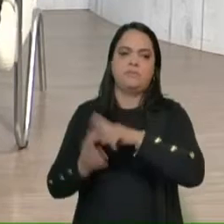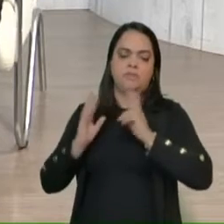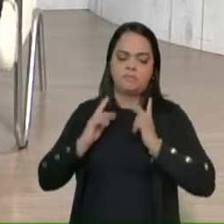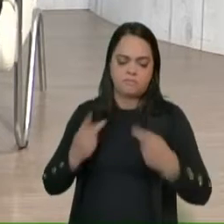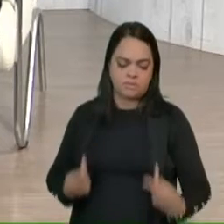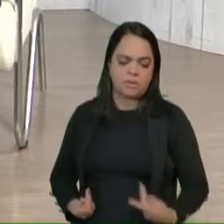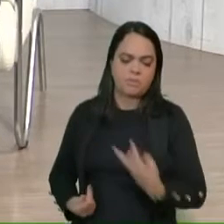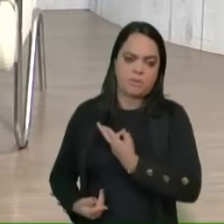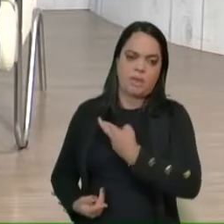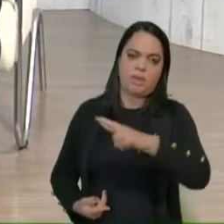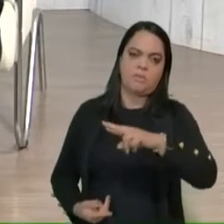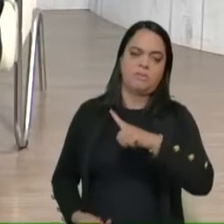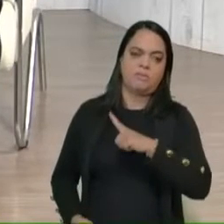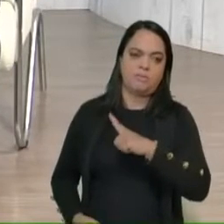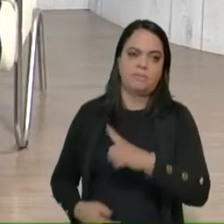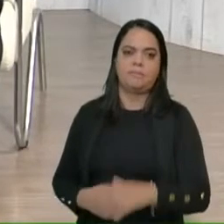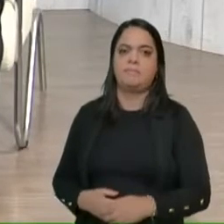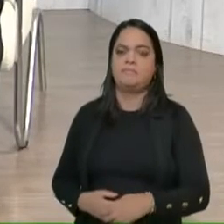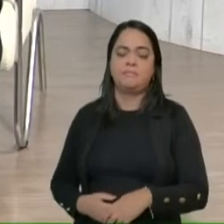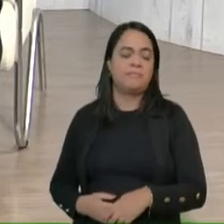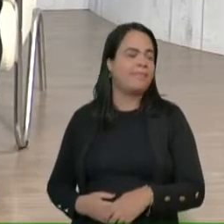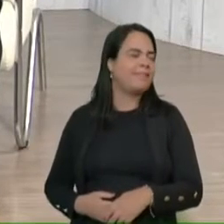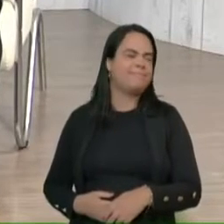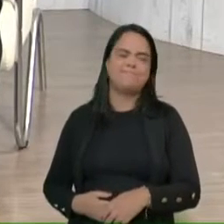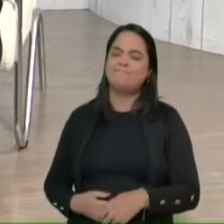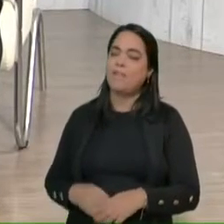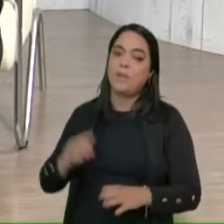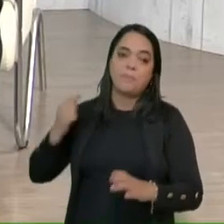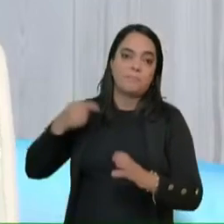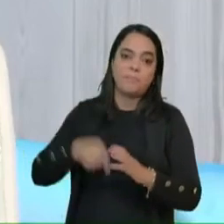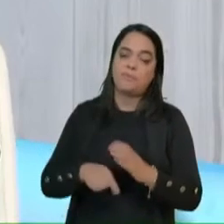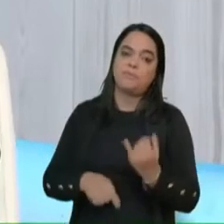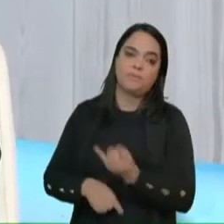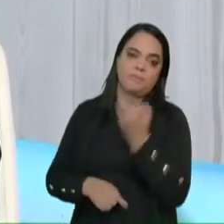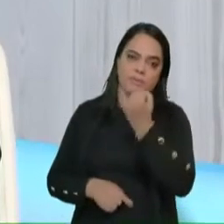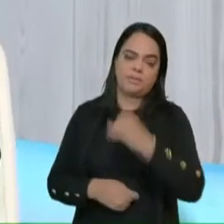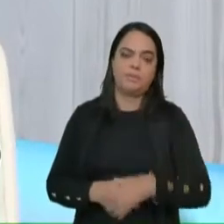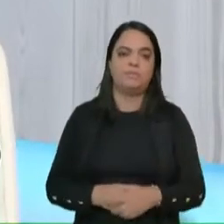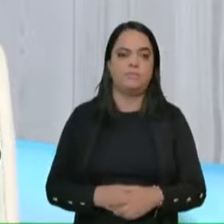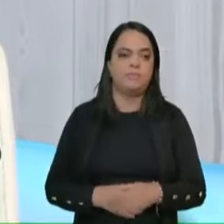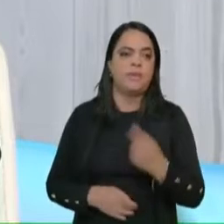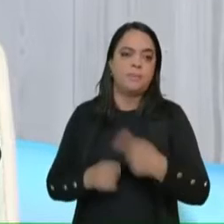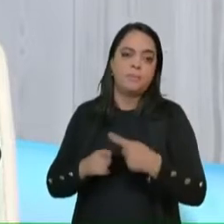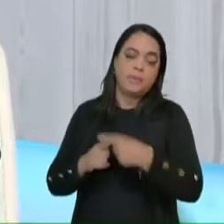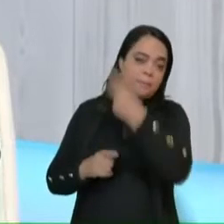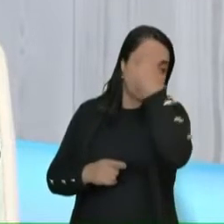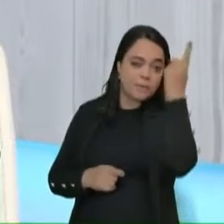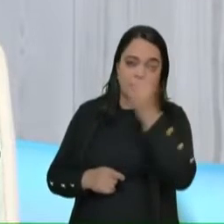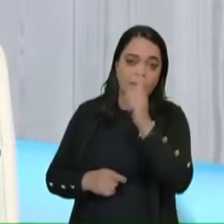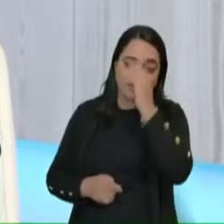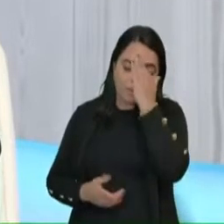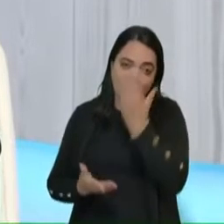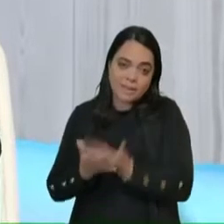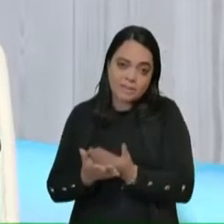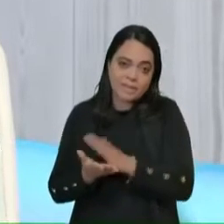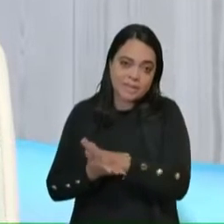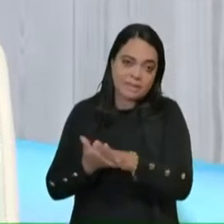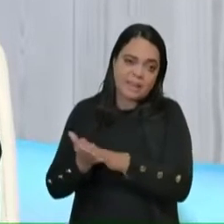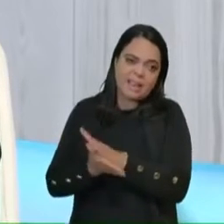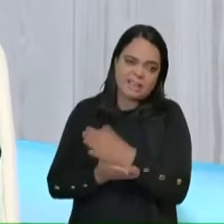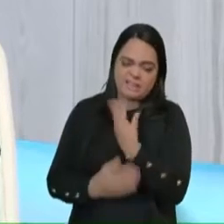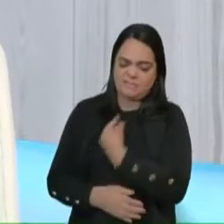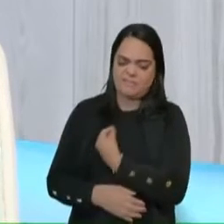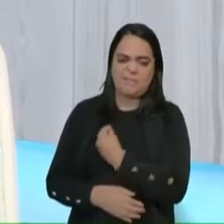religião é de extrema importância eu penso que a pessoa que não crê ela vai viver mais mais